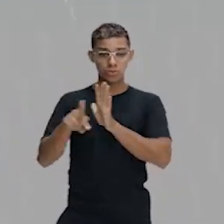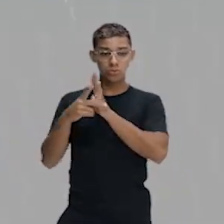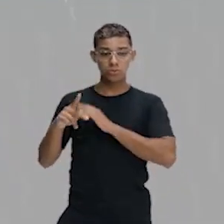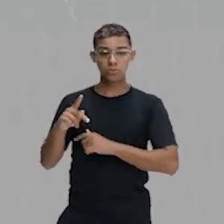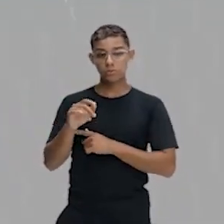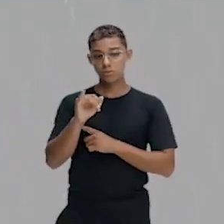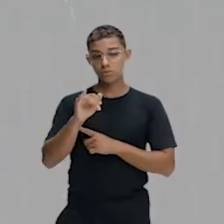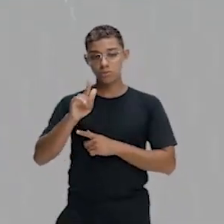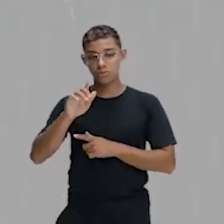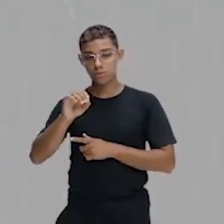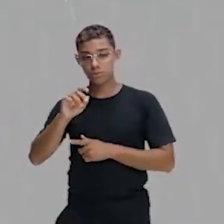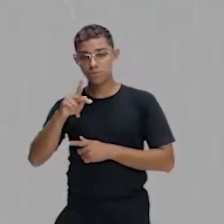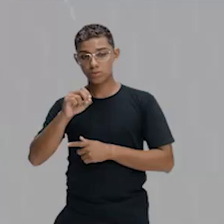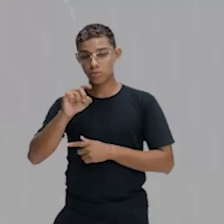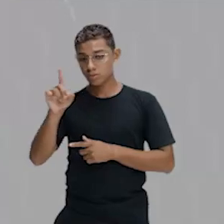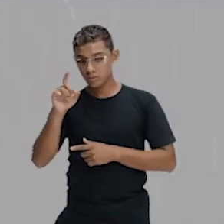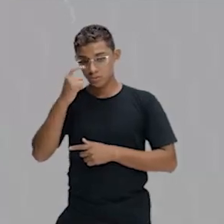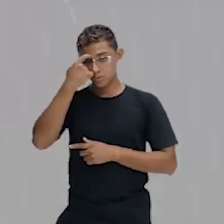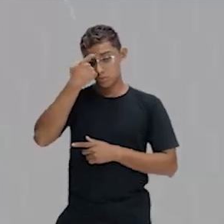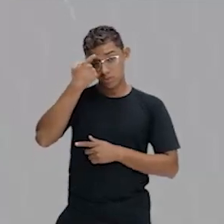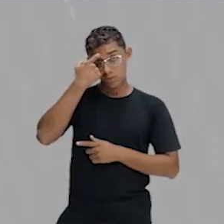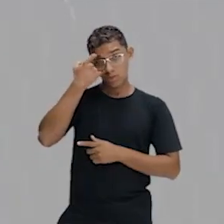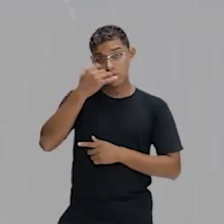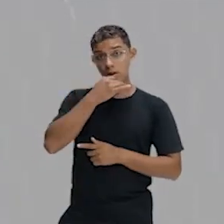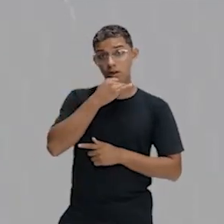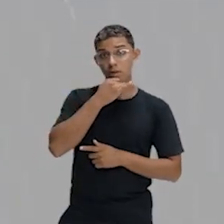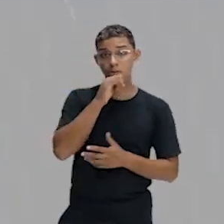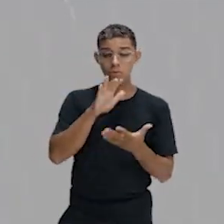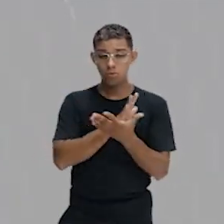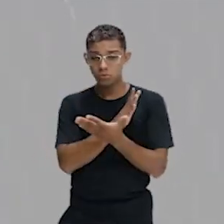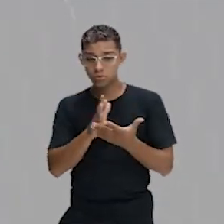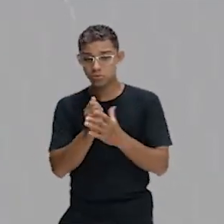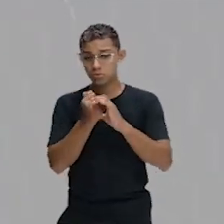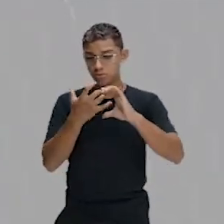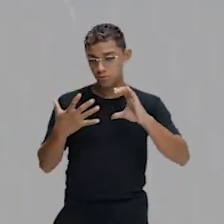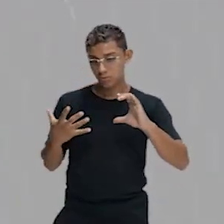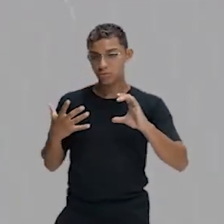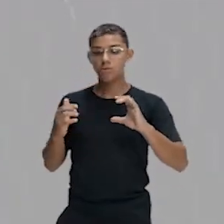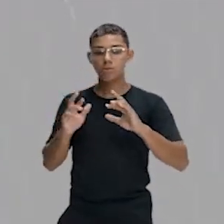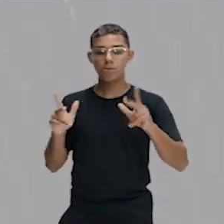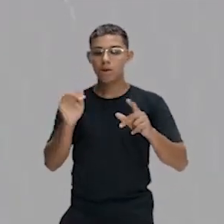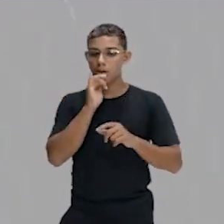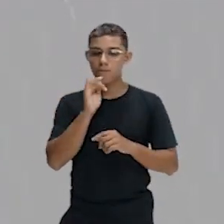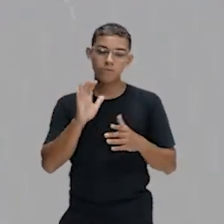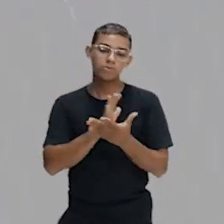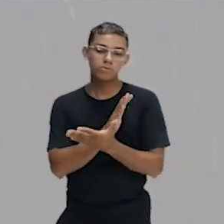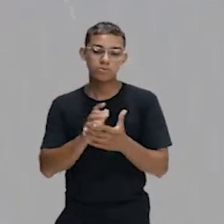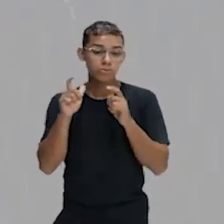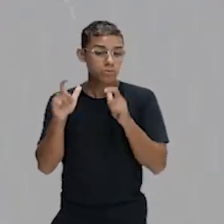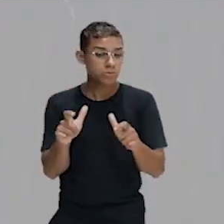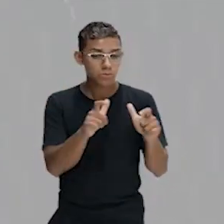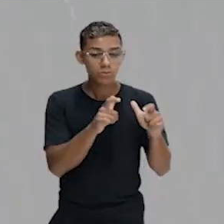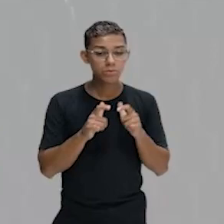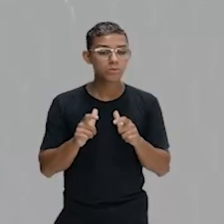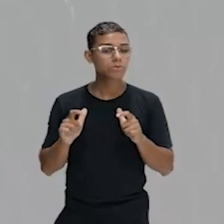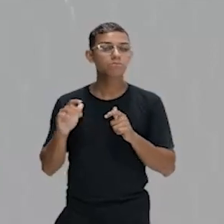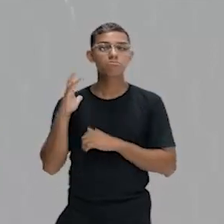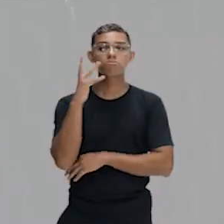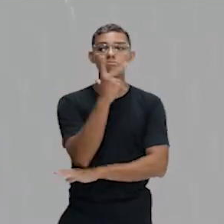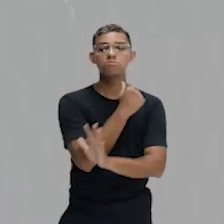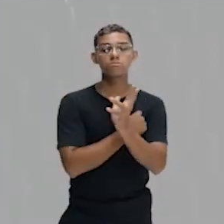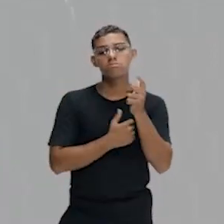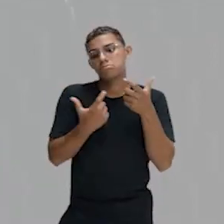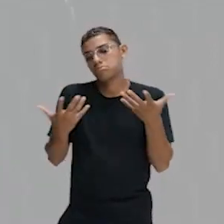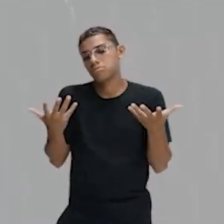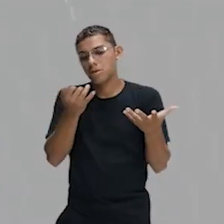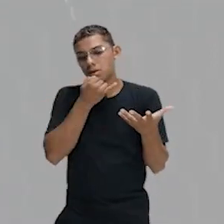domínio amazônico que, por exemplo, tem algumas características diferentes. Por exemplo, tem locais do domínio amazônico que